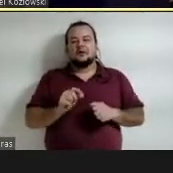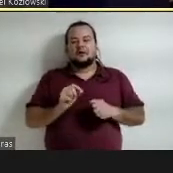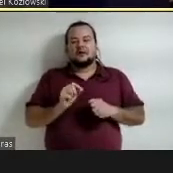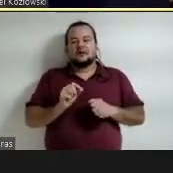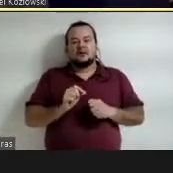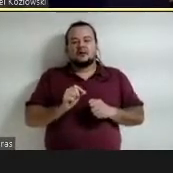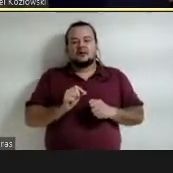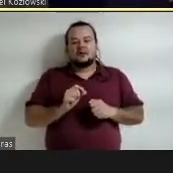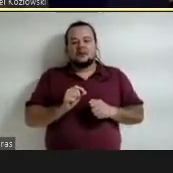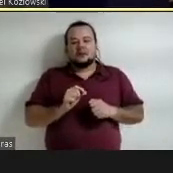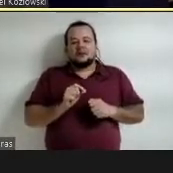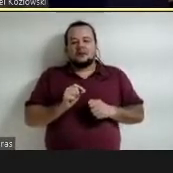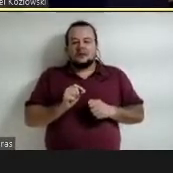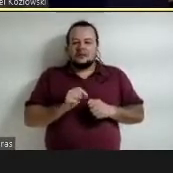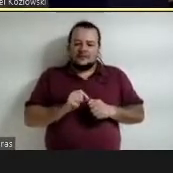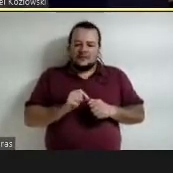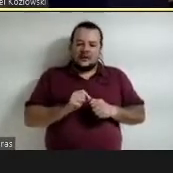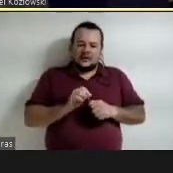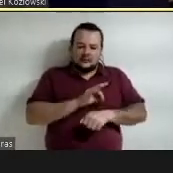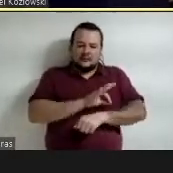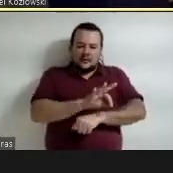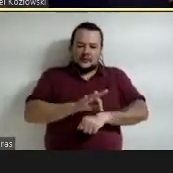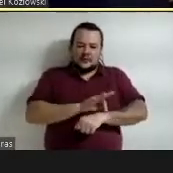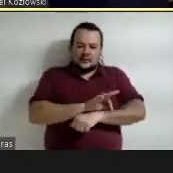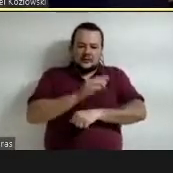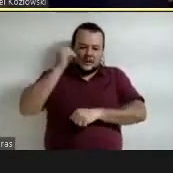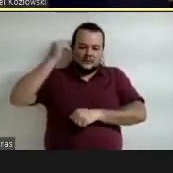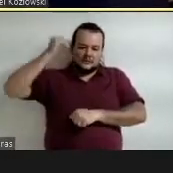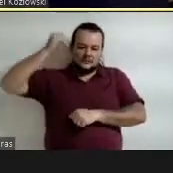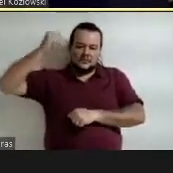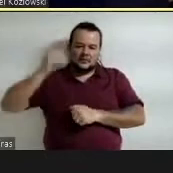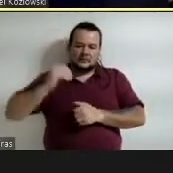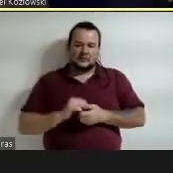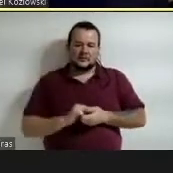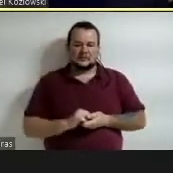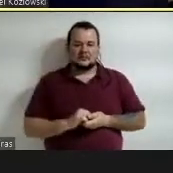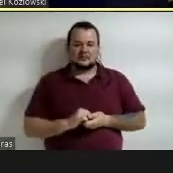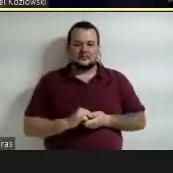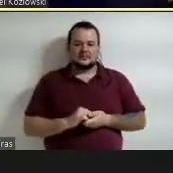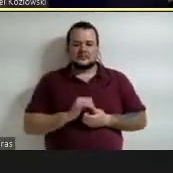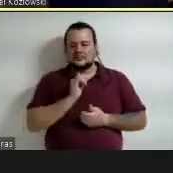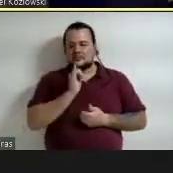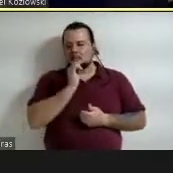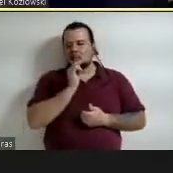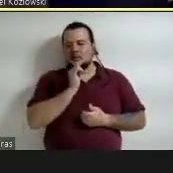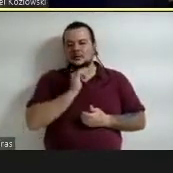que fizeram esses arquitetos famosos, sabe? Então, por exemplo, só um exemplo, quando a gente fala